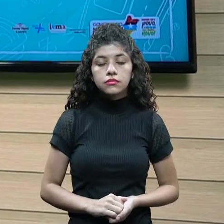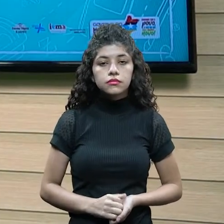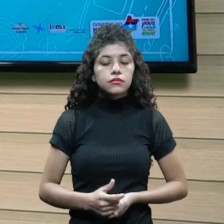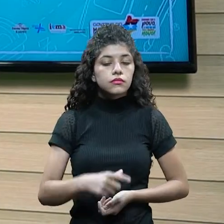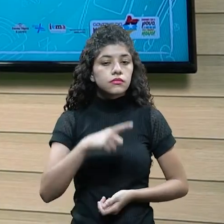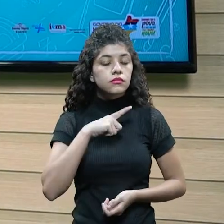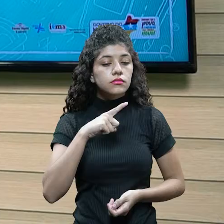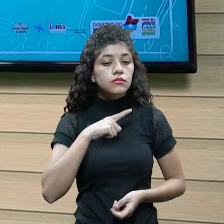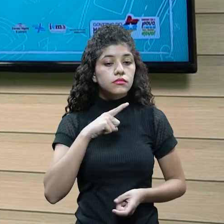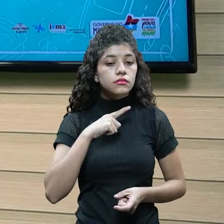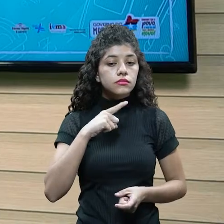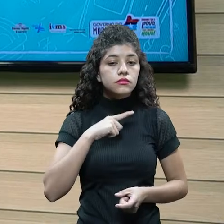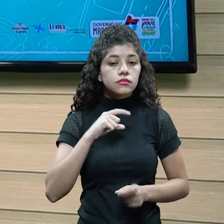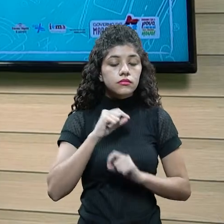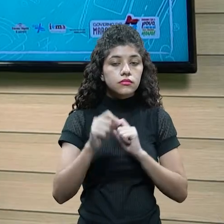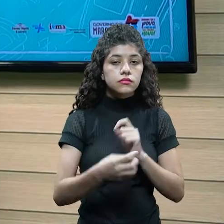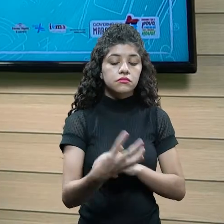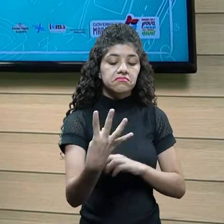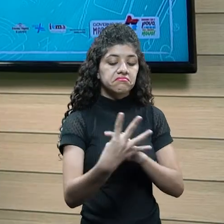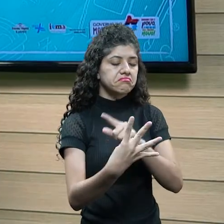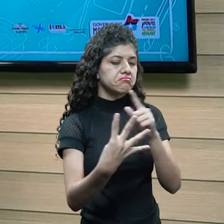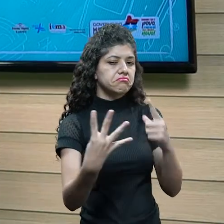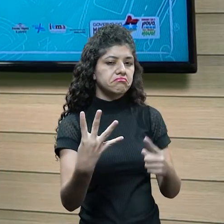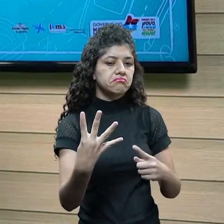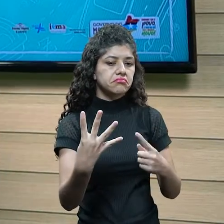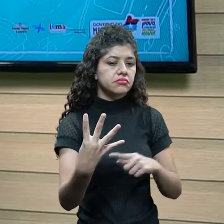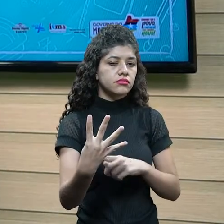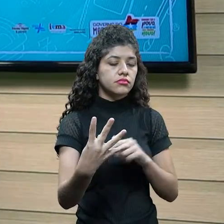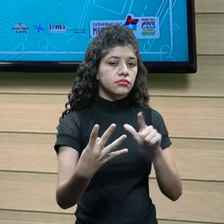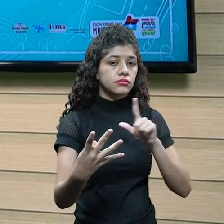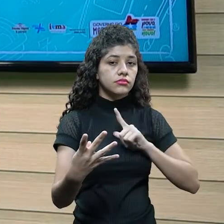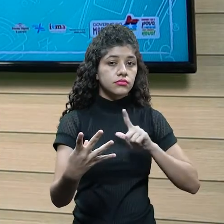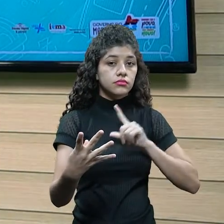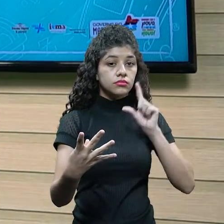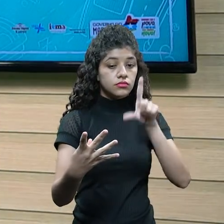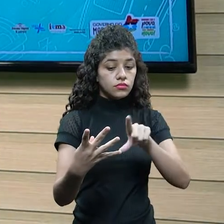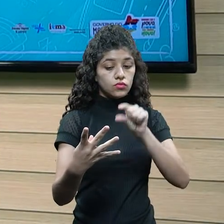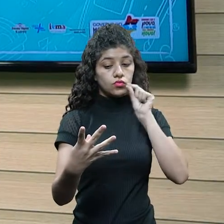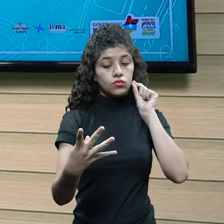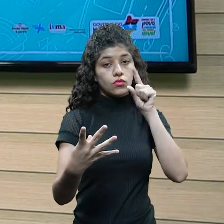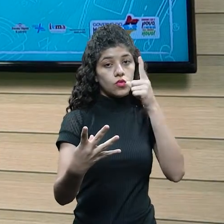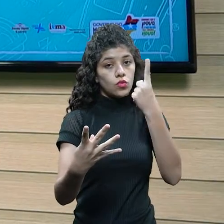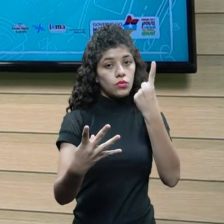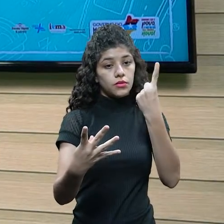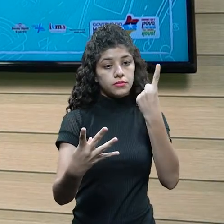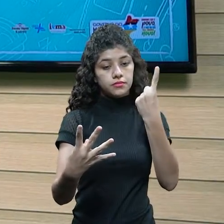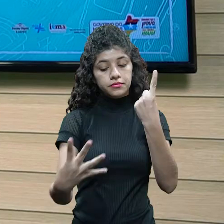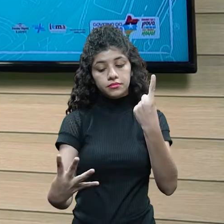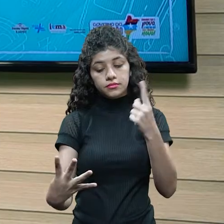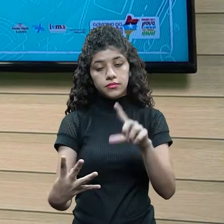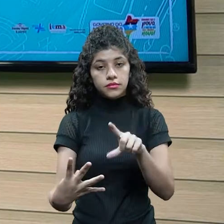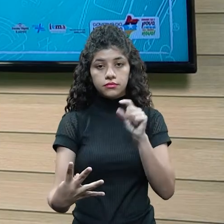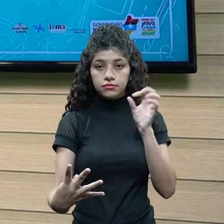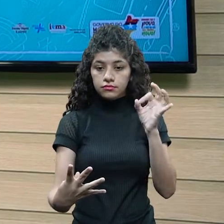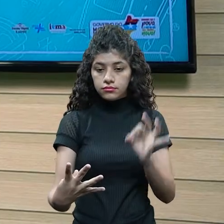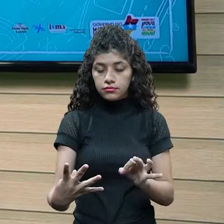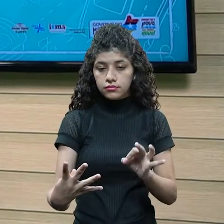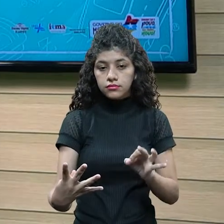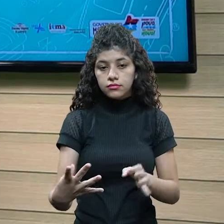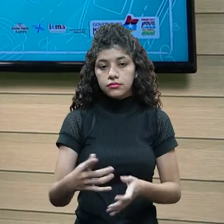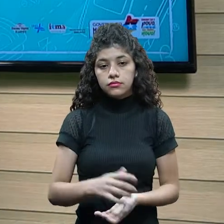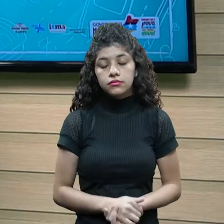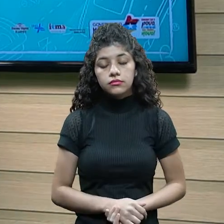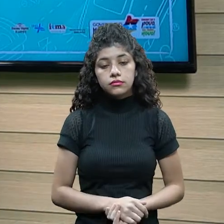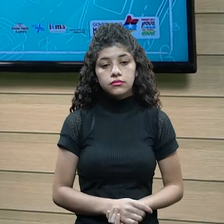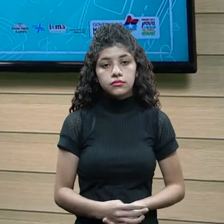você tem 4 objetos, né? E tem direito a uma escolha para acertar o objeto correto.